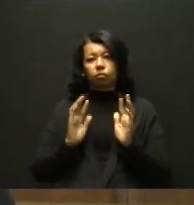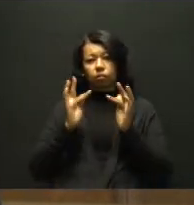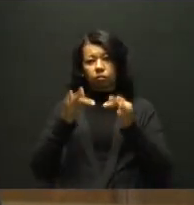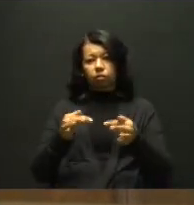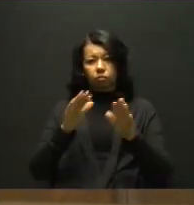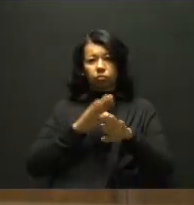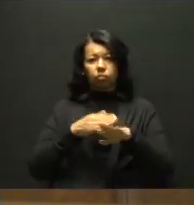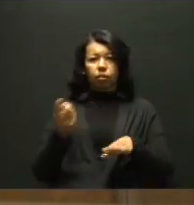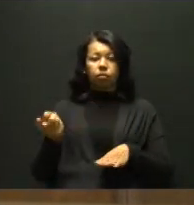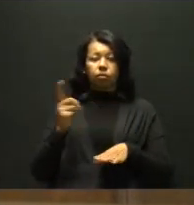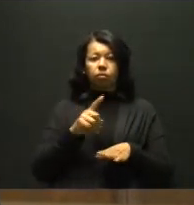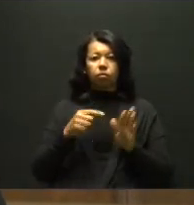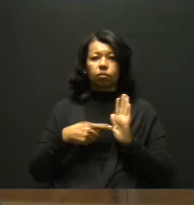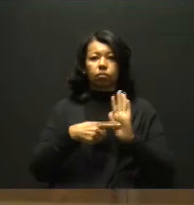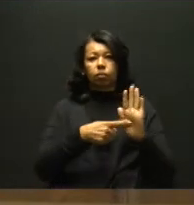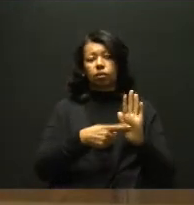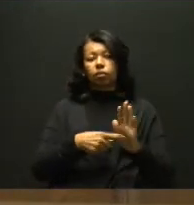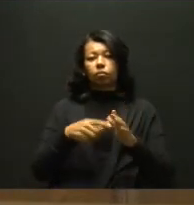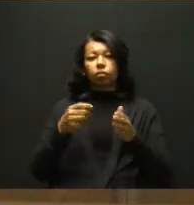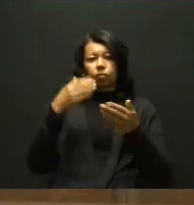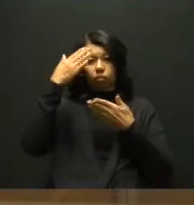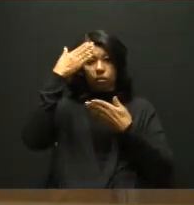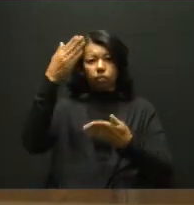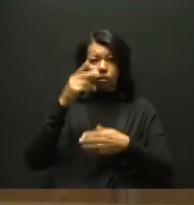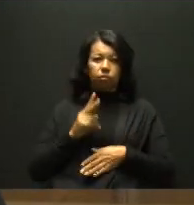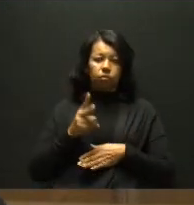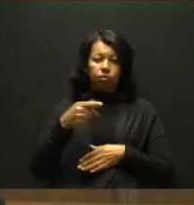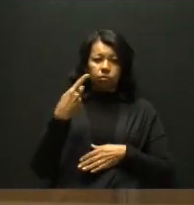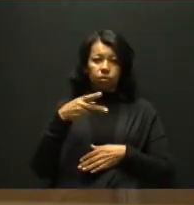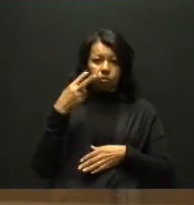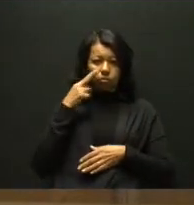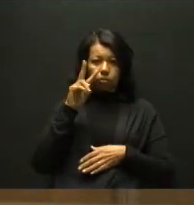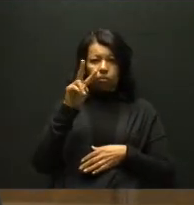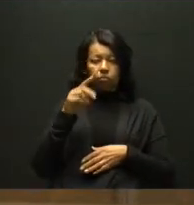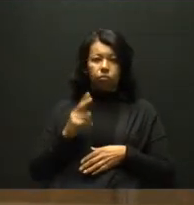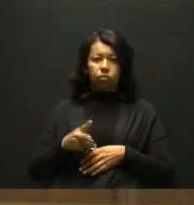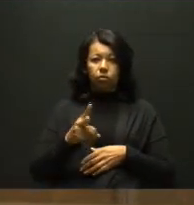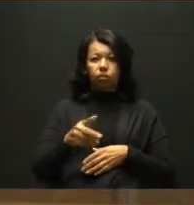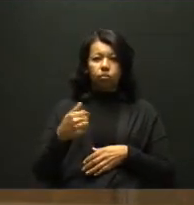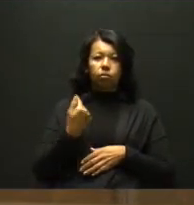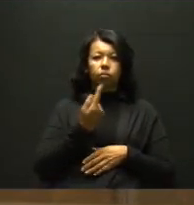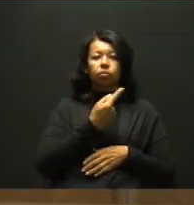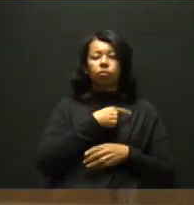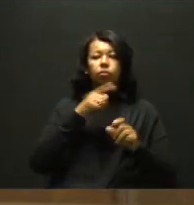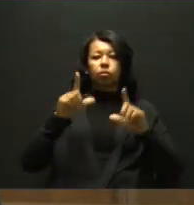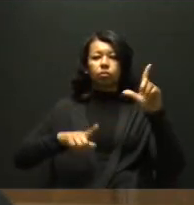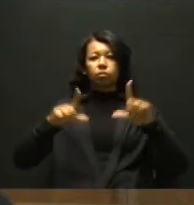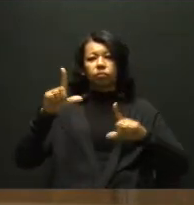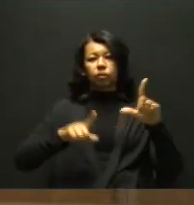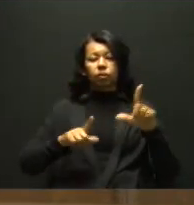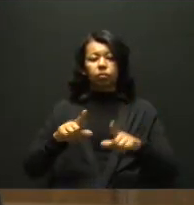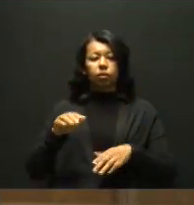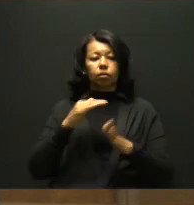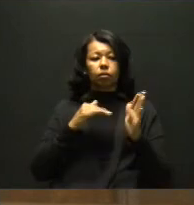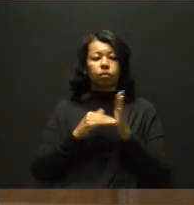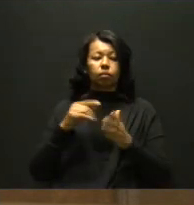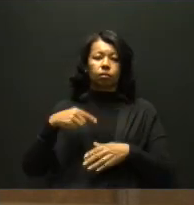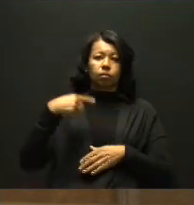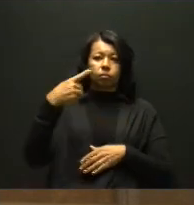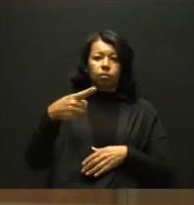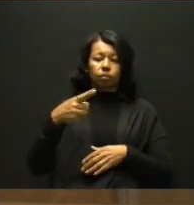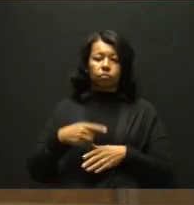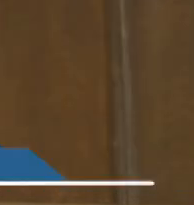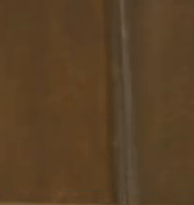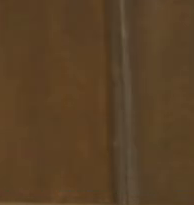de mais essa transmissão agradeço sempre a sua audiência permaneça a nossa a próxima